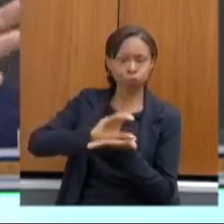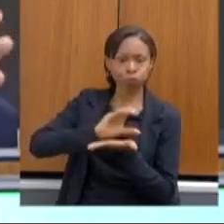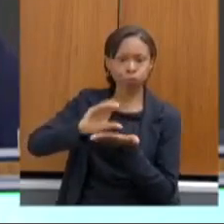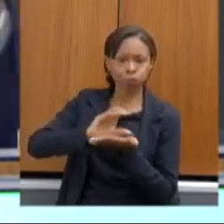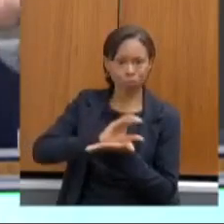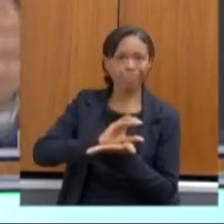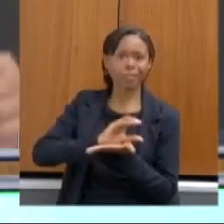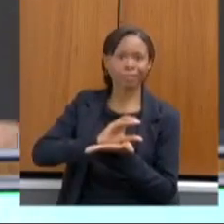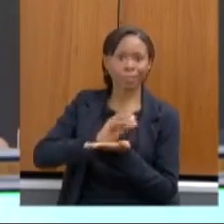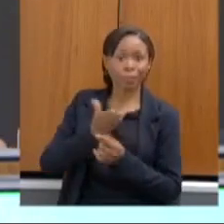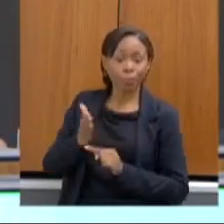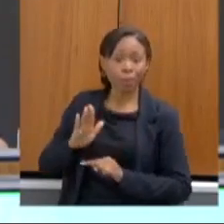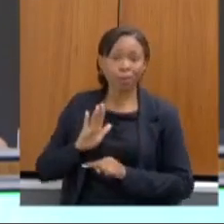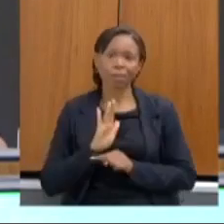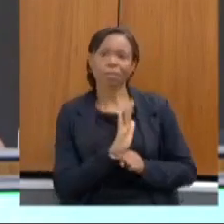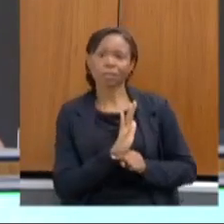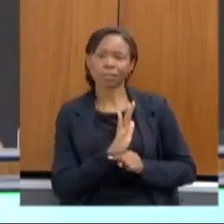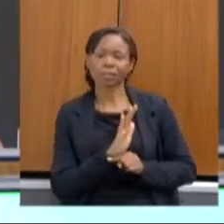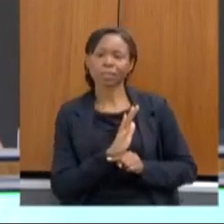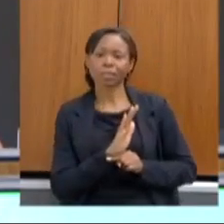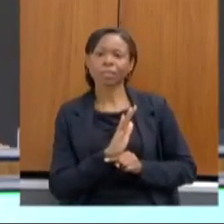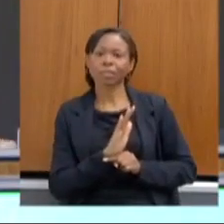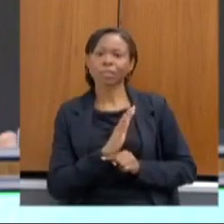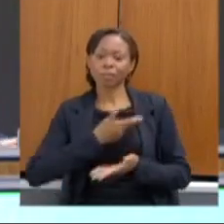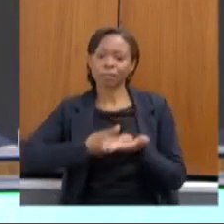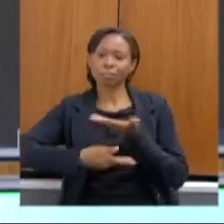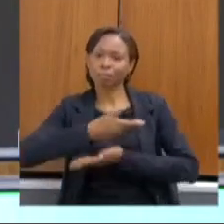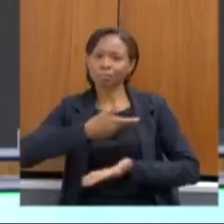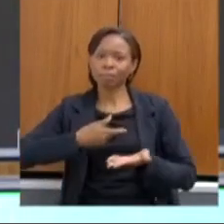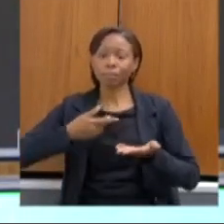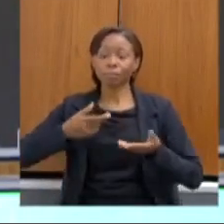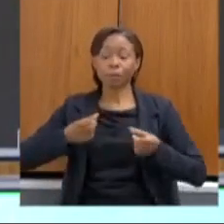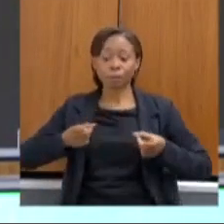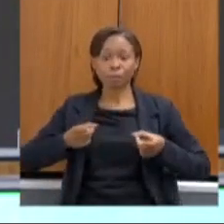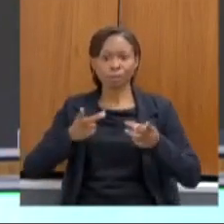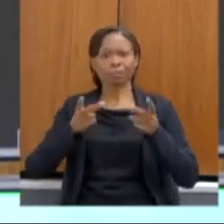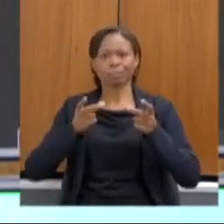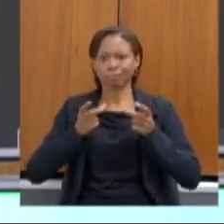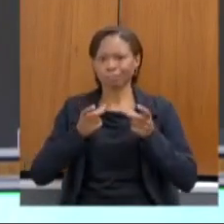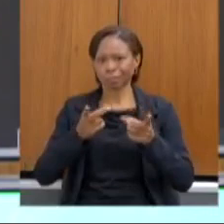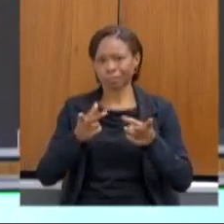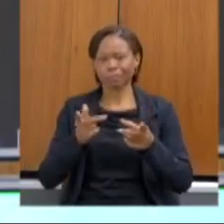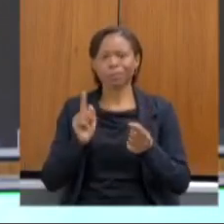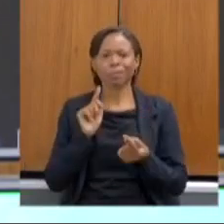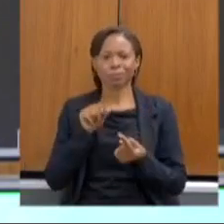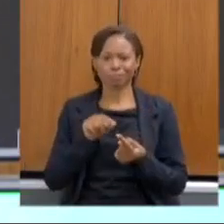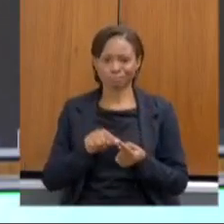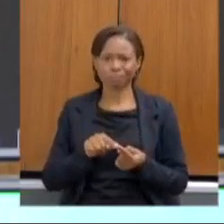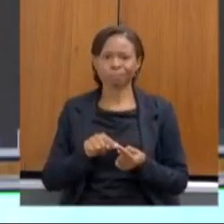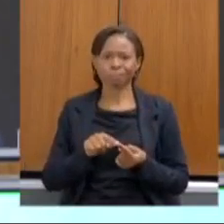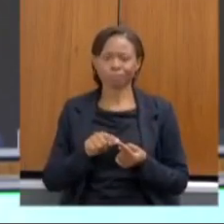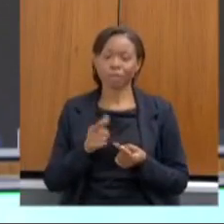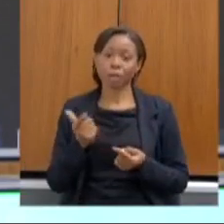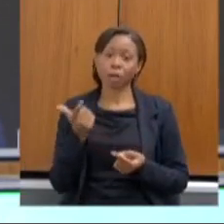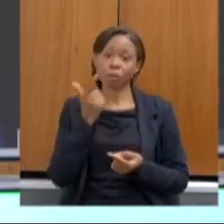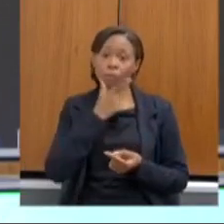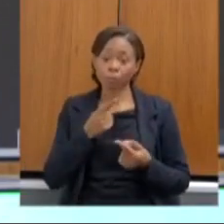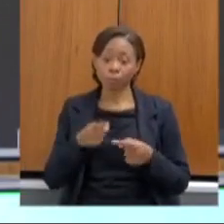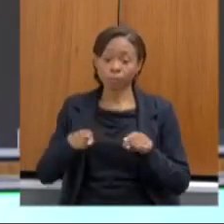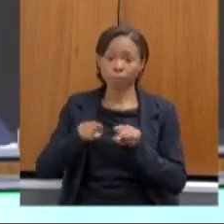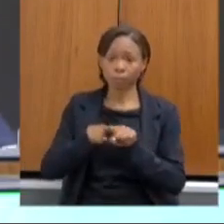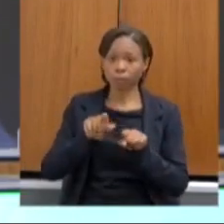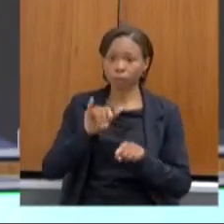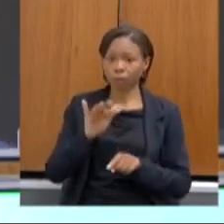na cara do Gol para que eles pudessem fazer suas vendas com isso nós tivemos a parceria com a fiemg